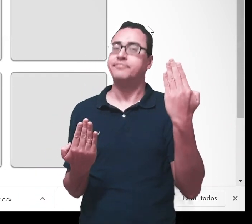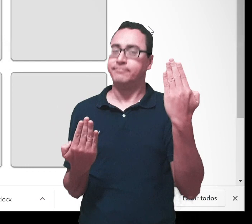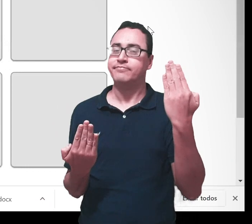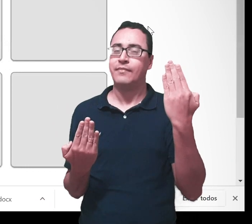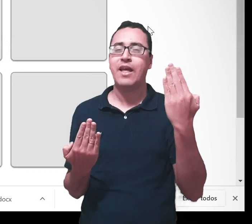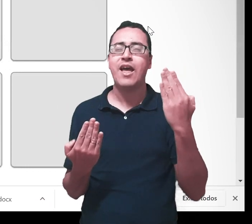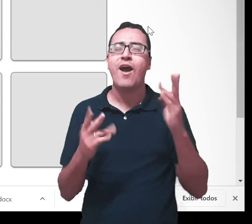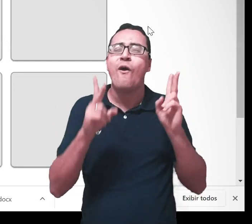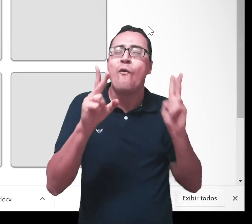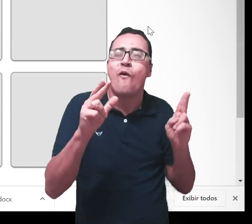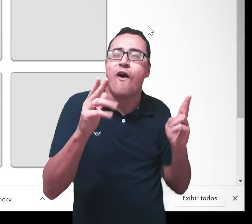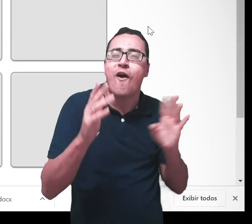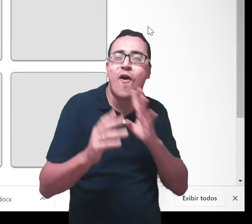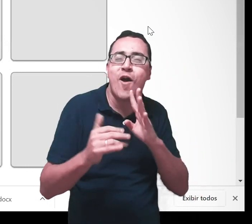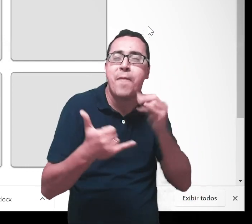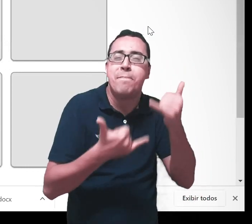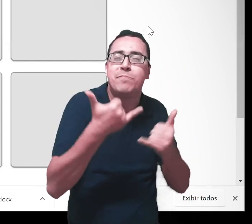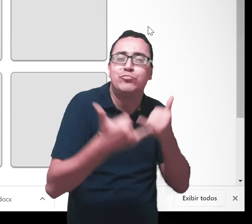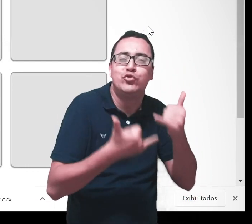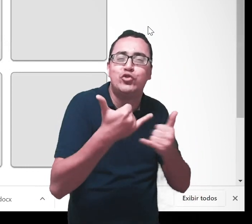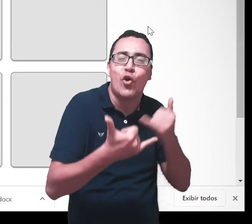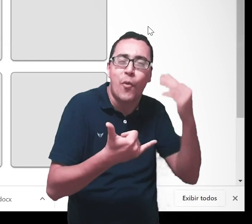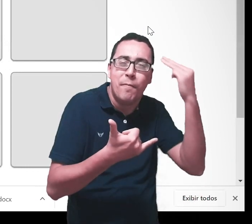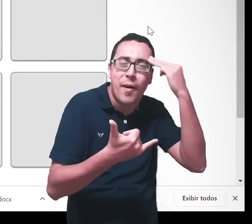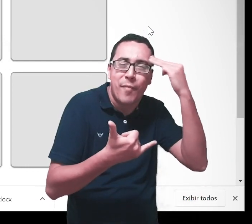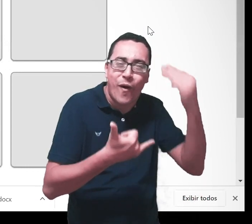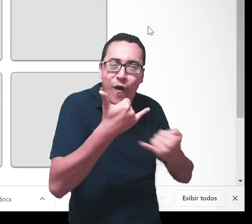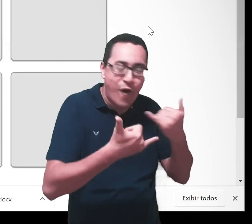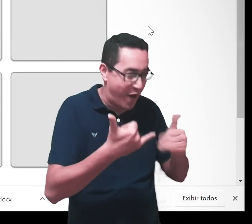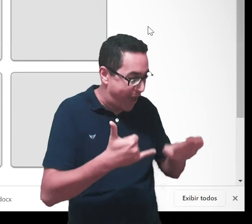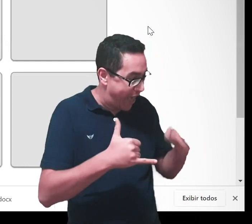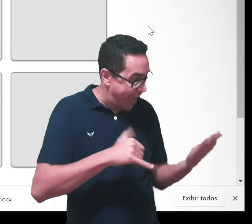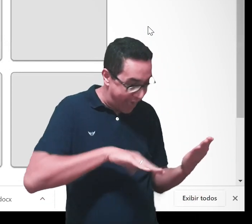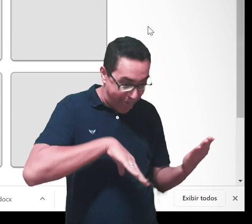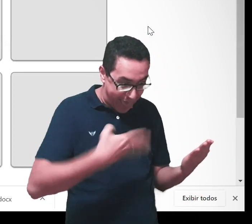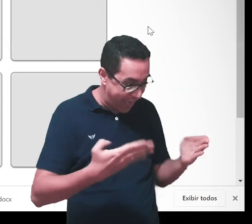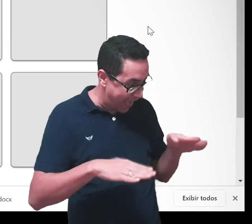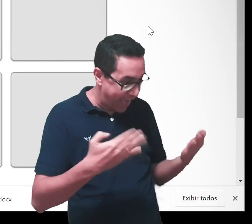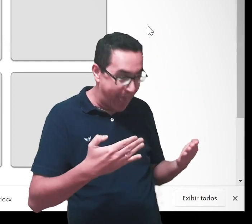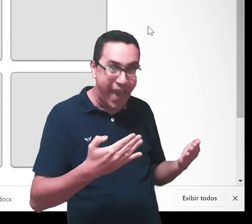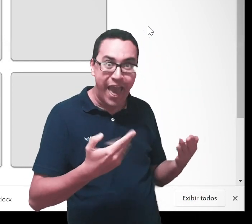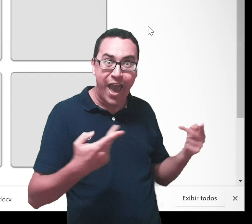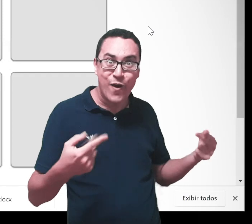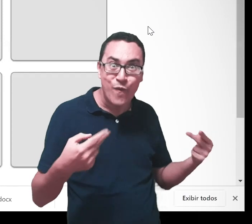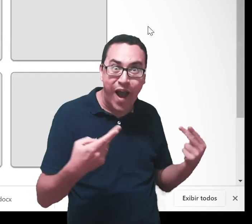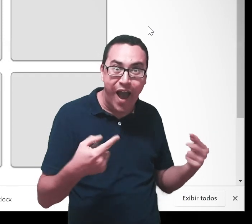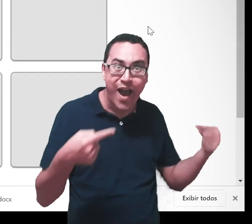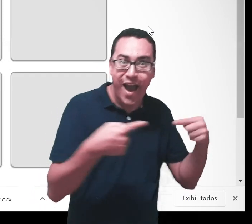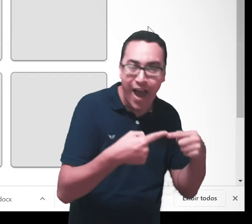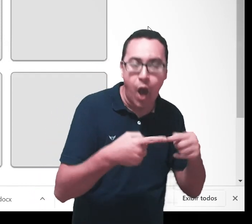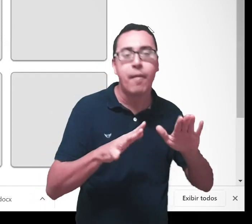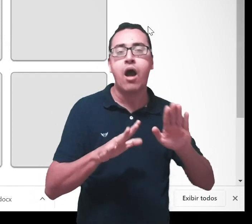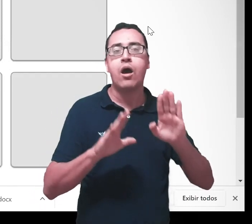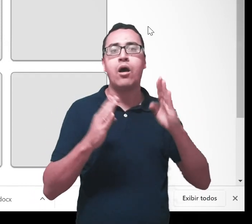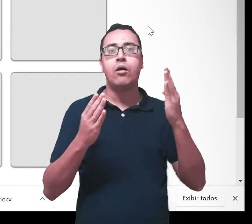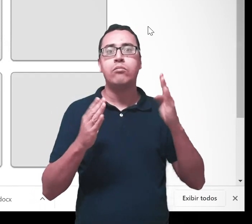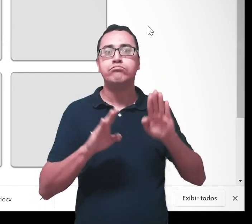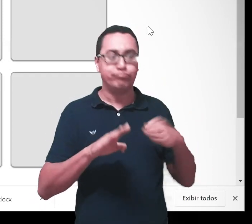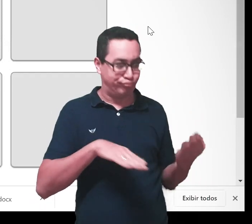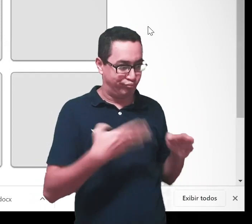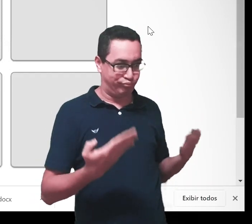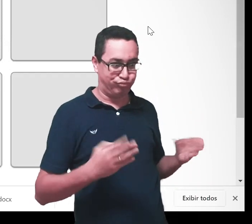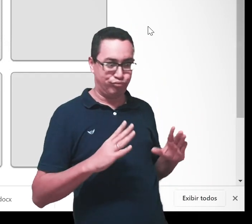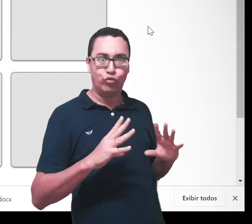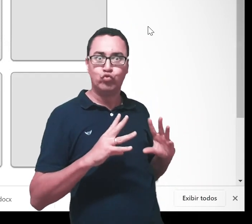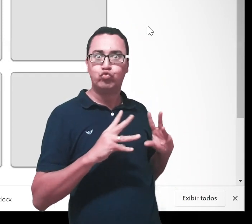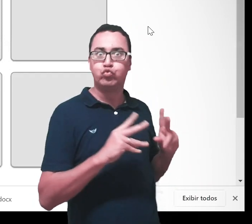Então, é quase como se fosse um jogo da memória, só que eu não vou abrir todas as cartas de uma vez só para vocês, tá bom? Então,